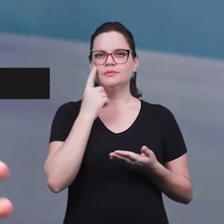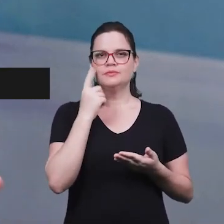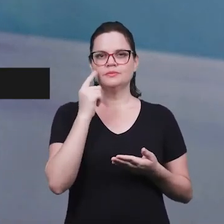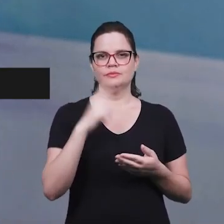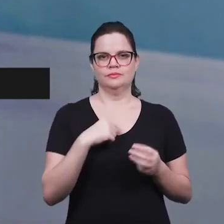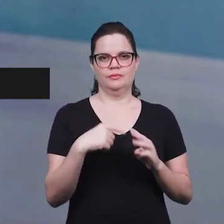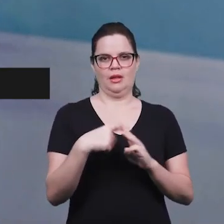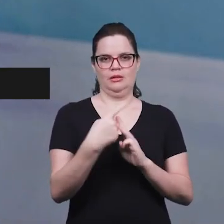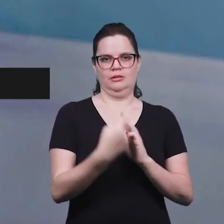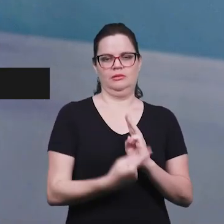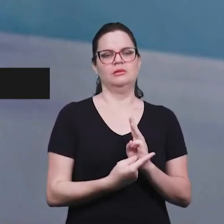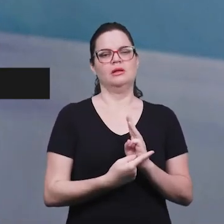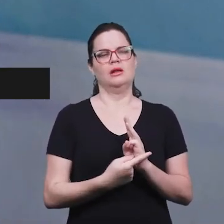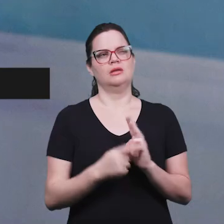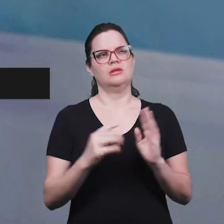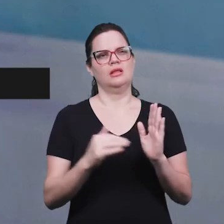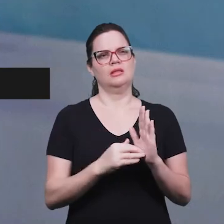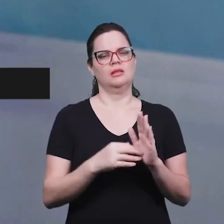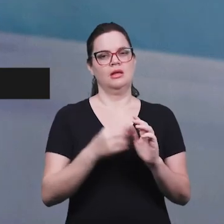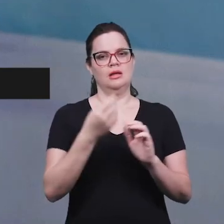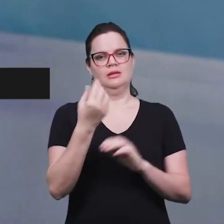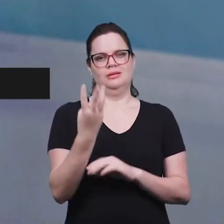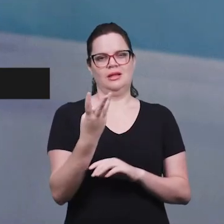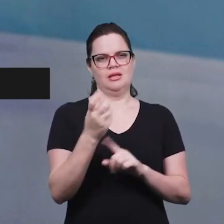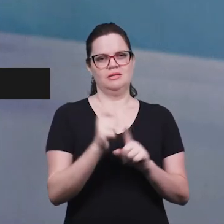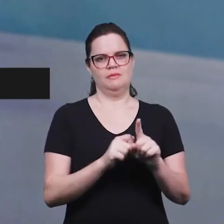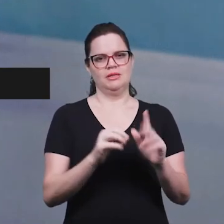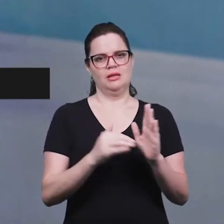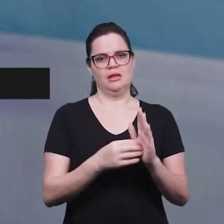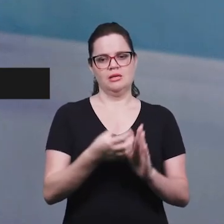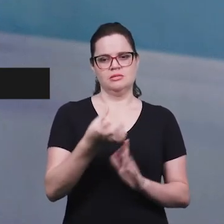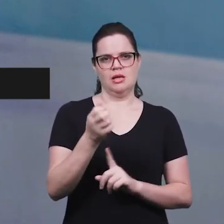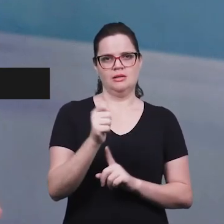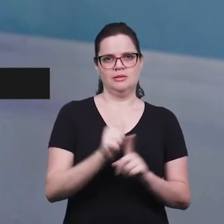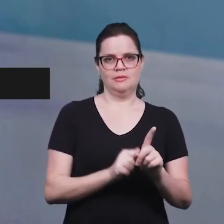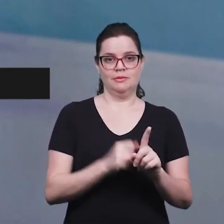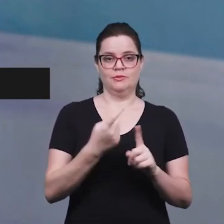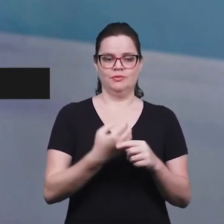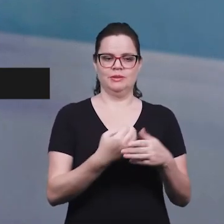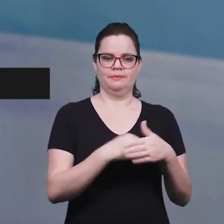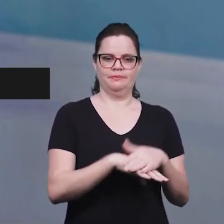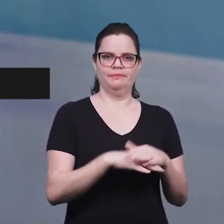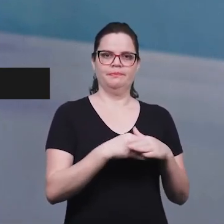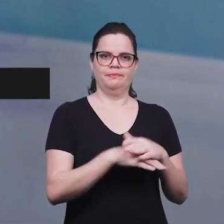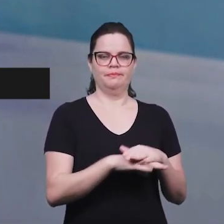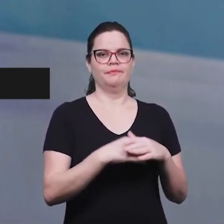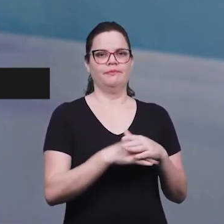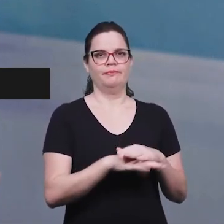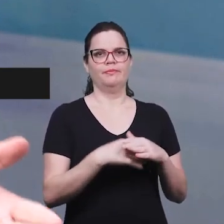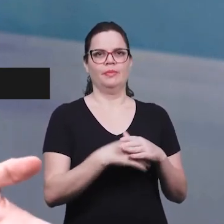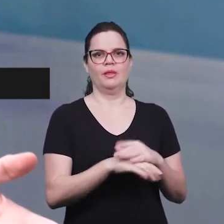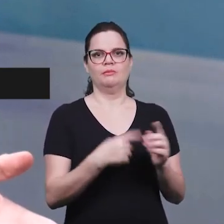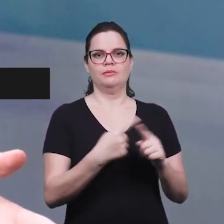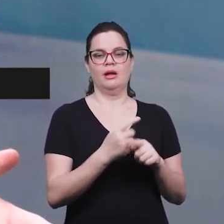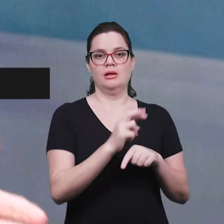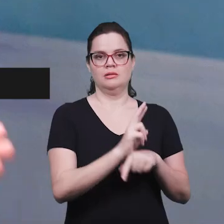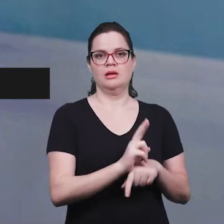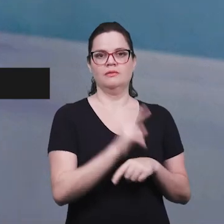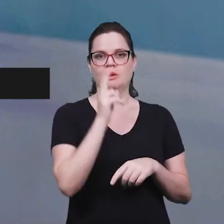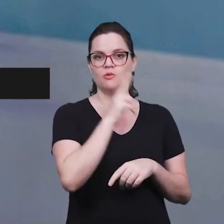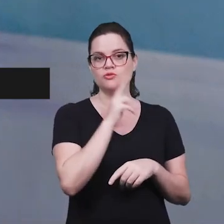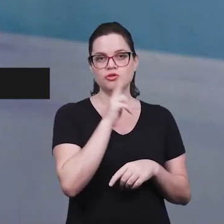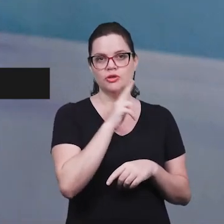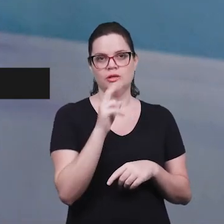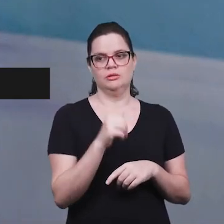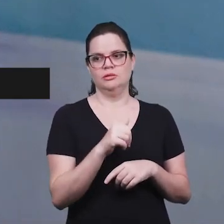de 3 a 6 meses da sua despesa mês, você ter ela como reserva de emergência. E você tem que começar